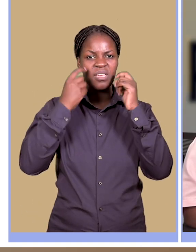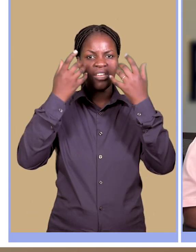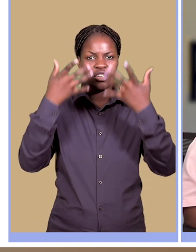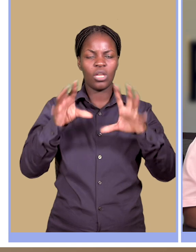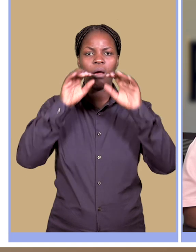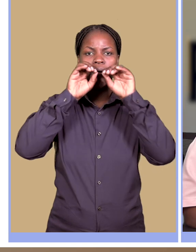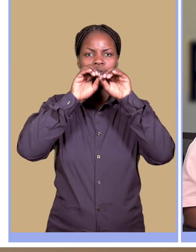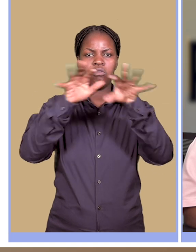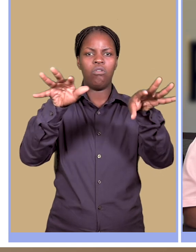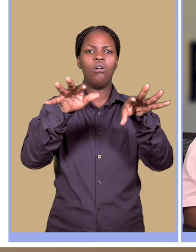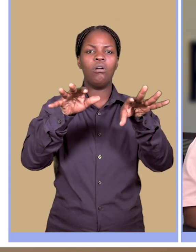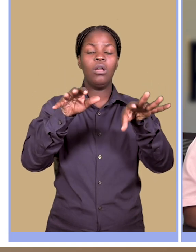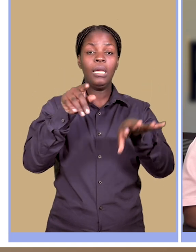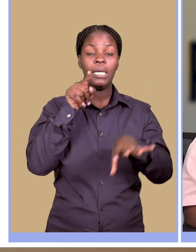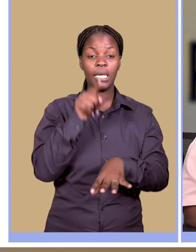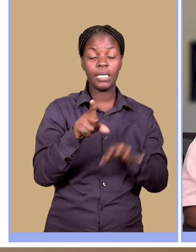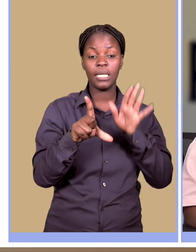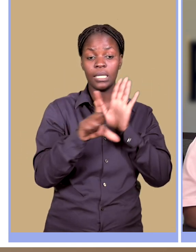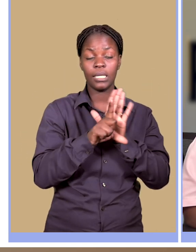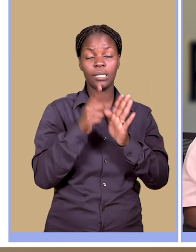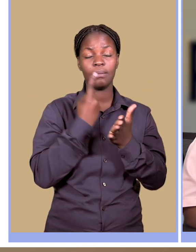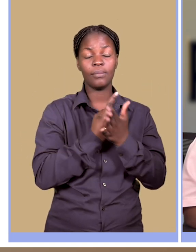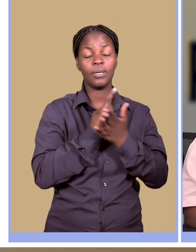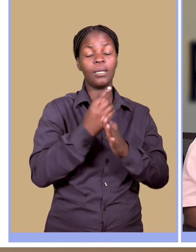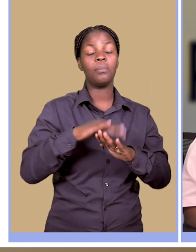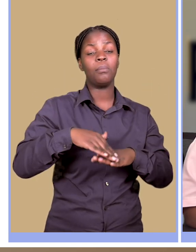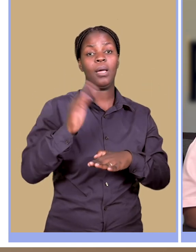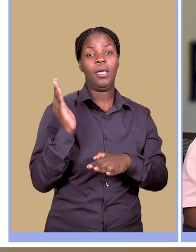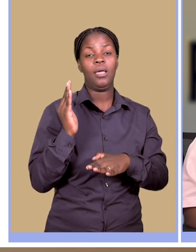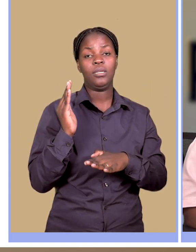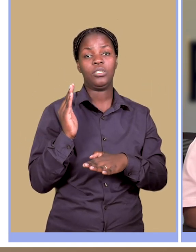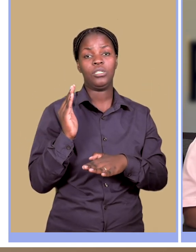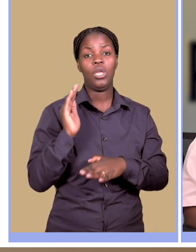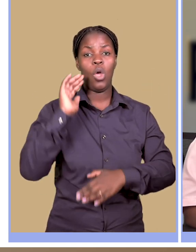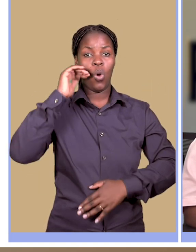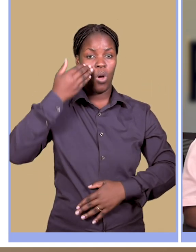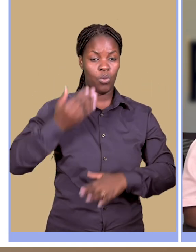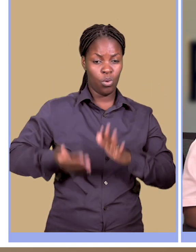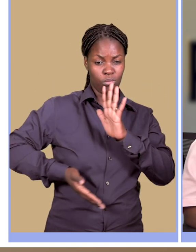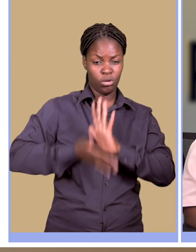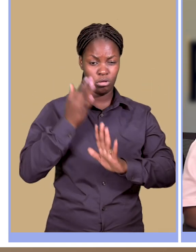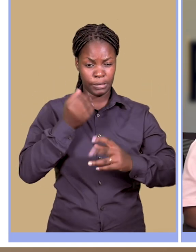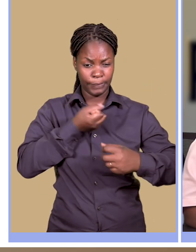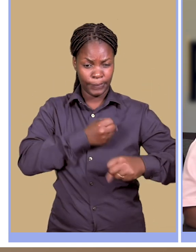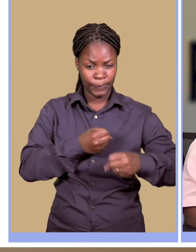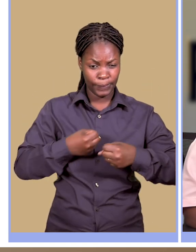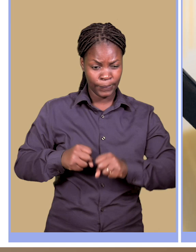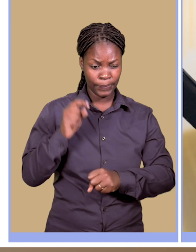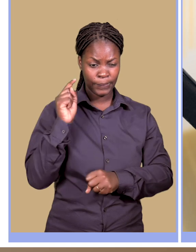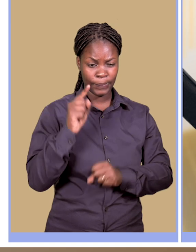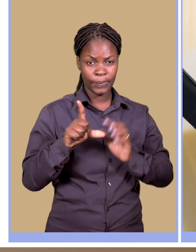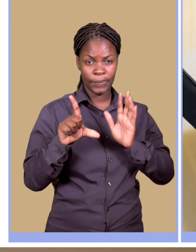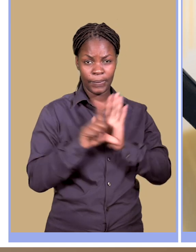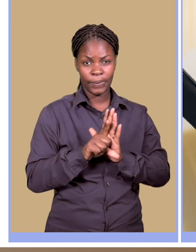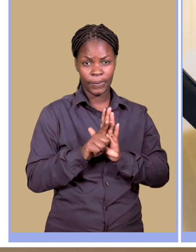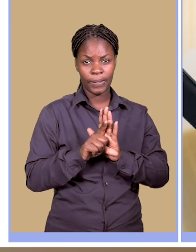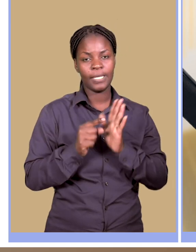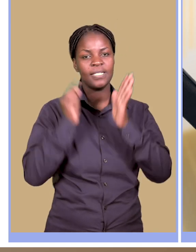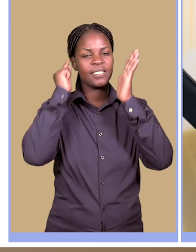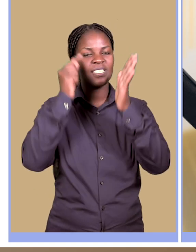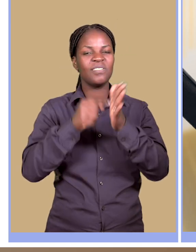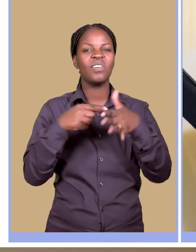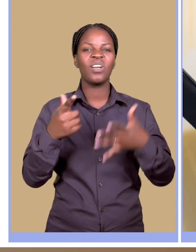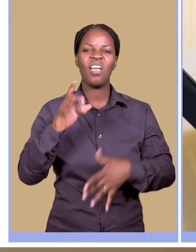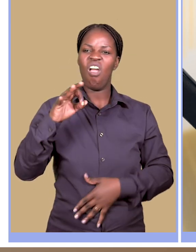corajoso que Moçambique tomou e que daqui em diante, quando esta lei ficar ativada, significa que uma TV